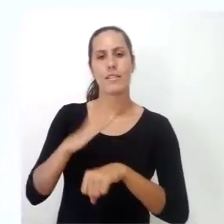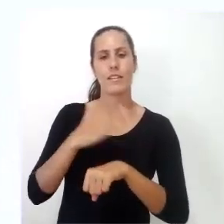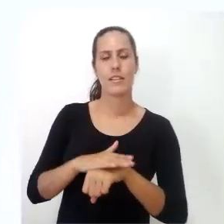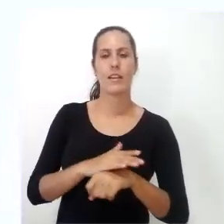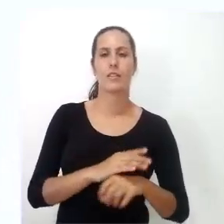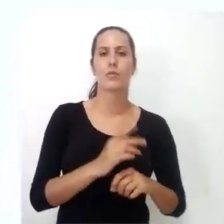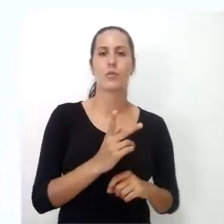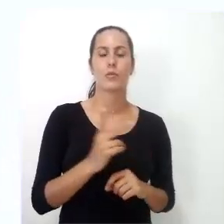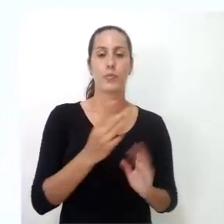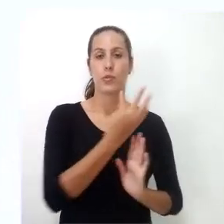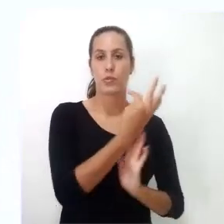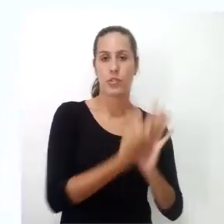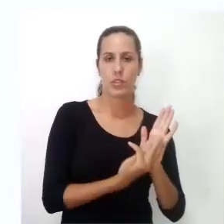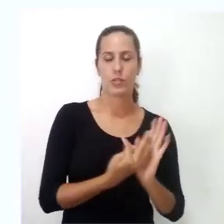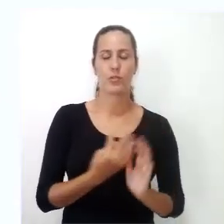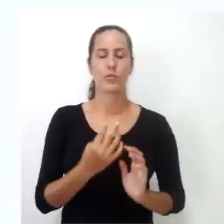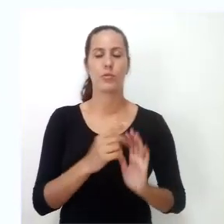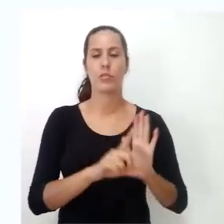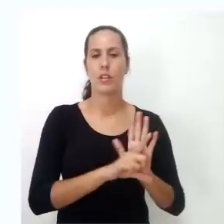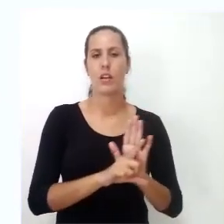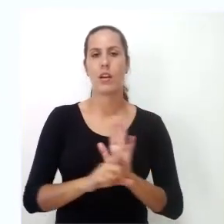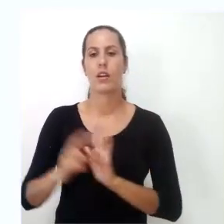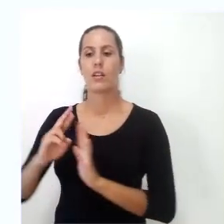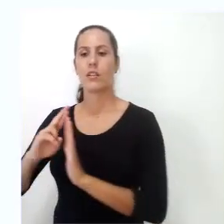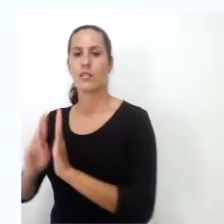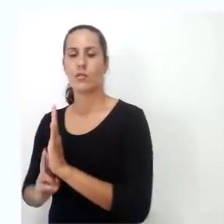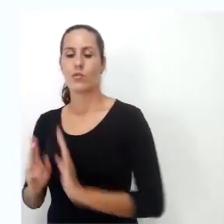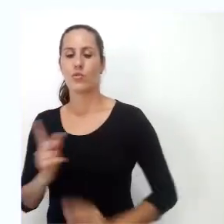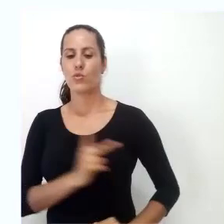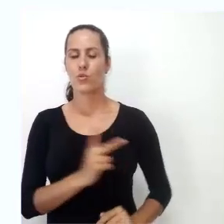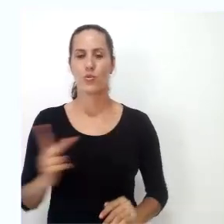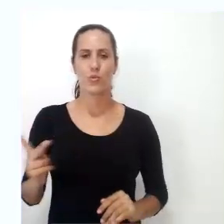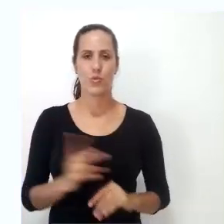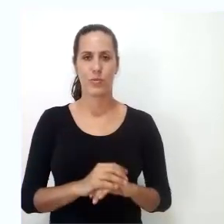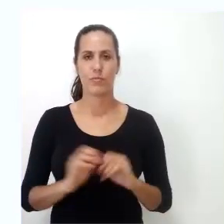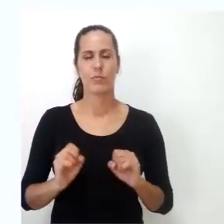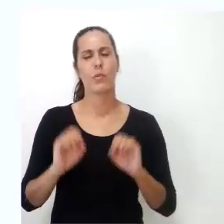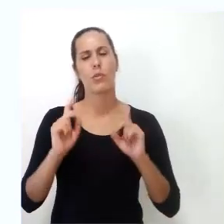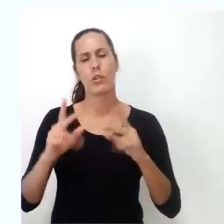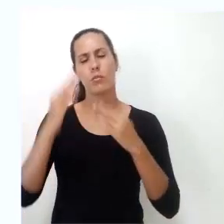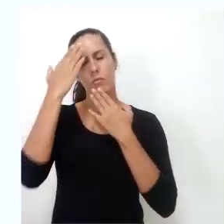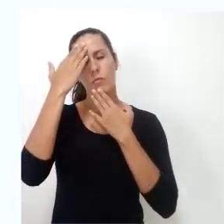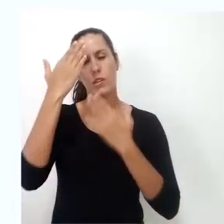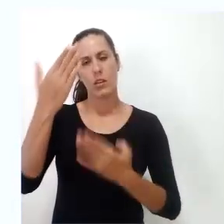treinar textos legais, textos normativos. Bons